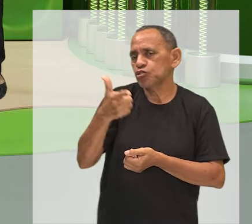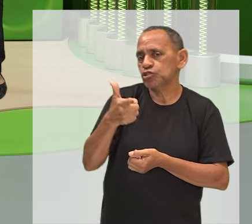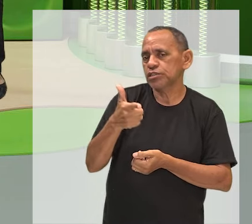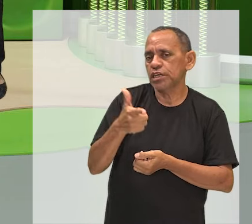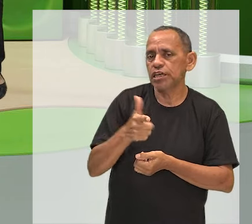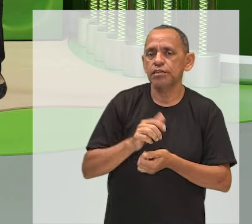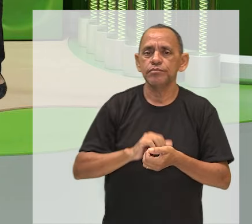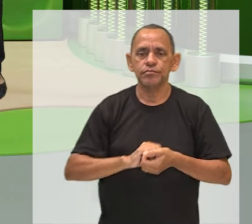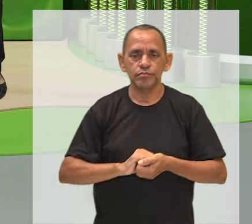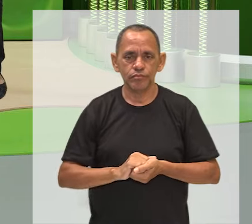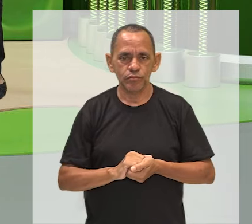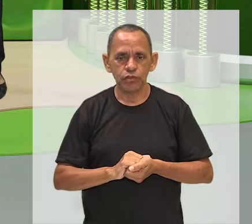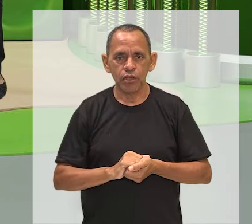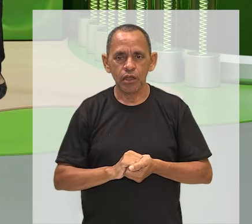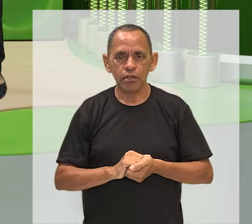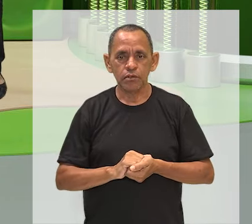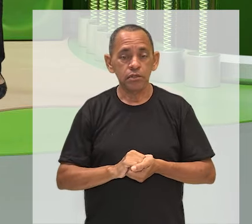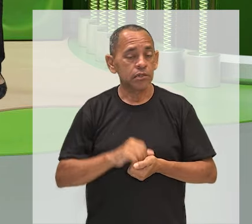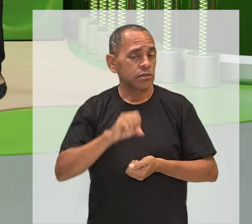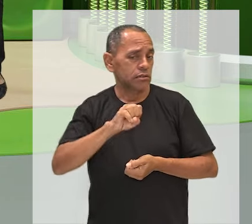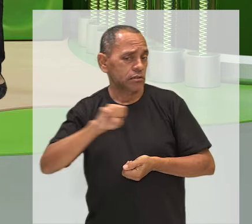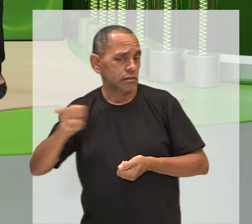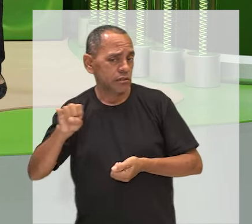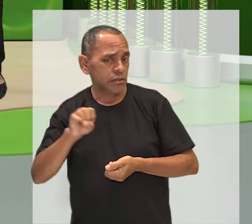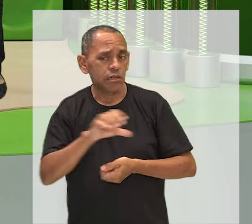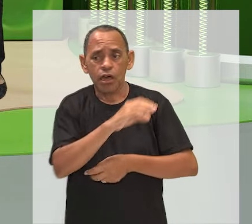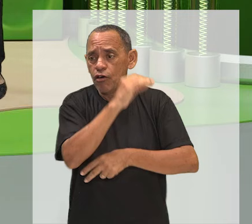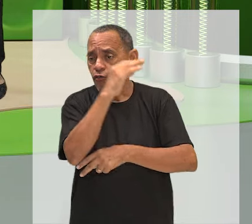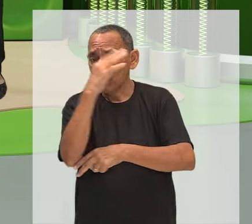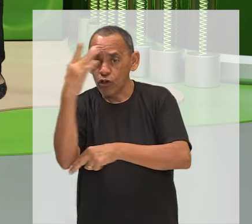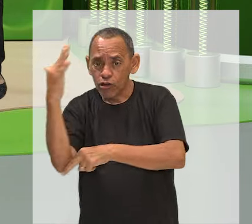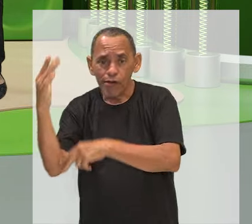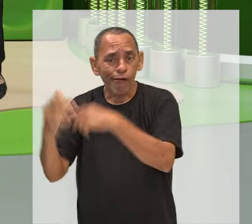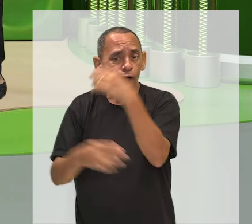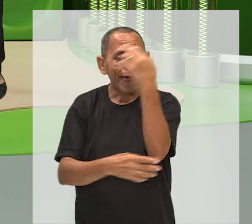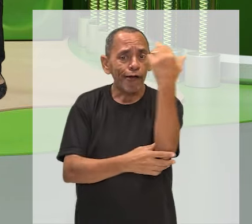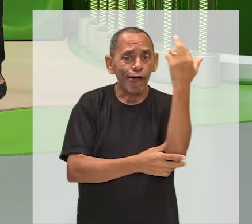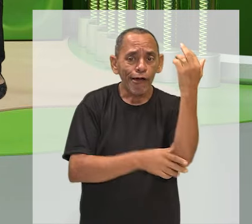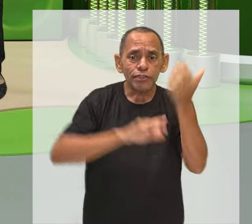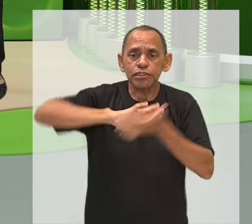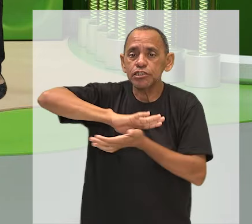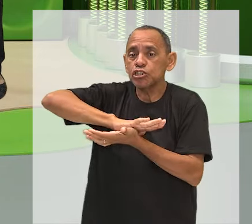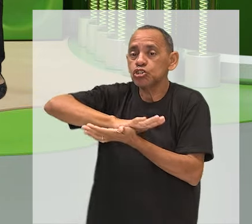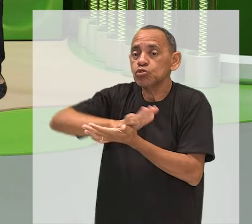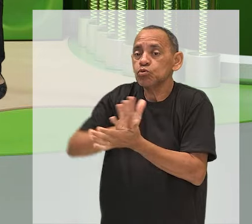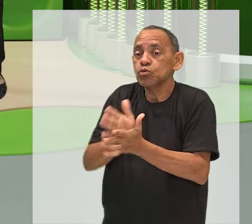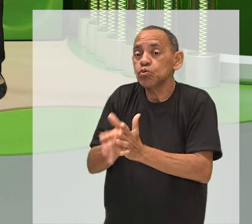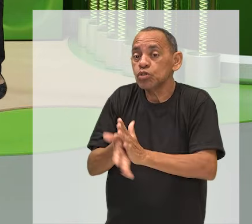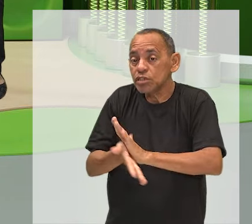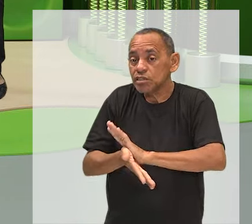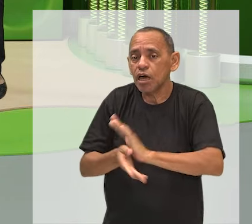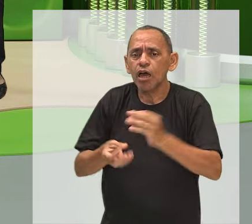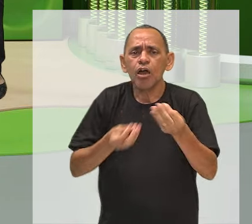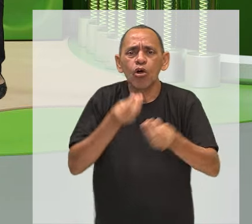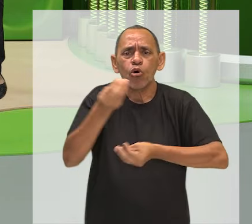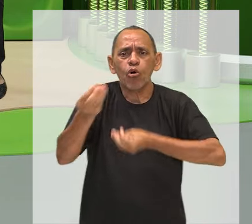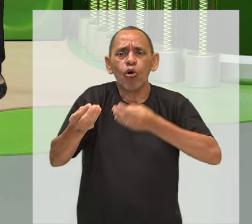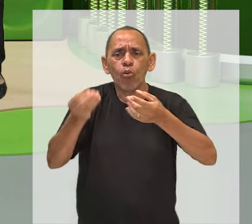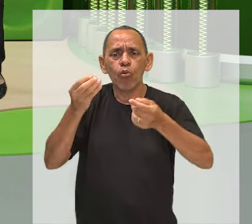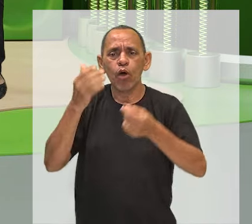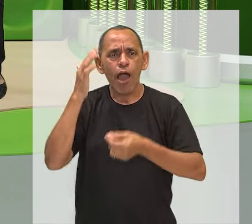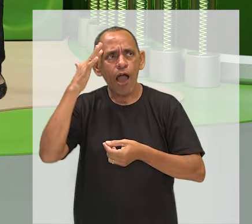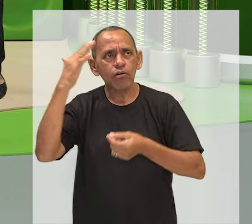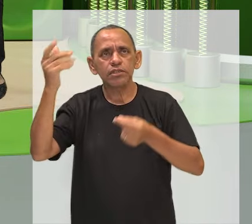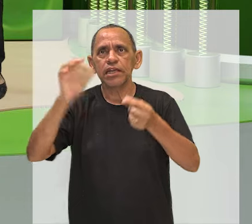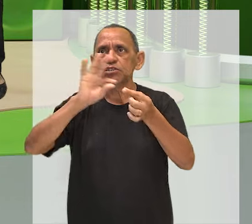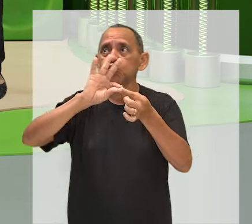porque quando a floresta ela vai estar sendo, né, devastada, as árvores, né, são queimadas, são